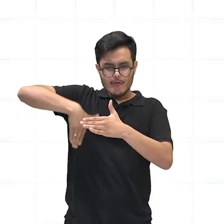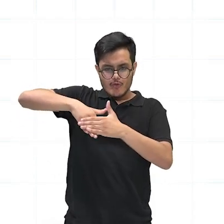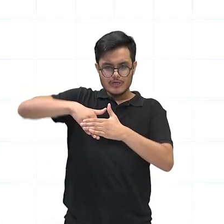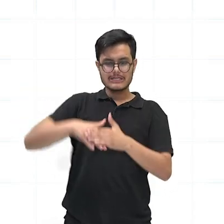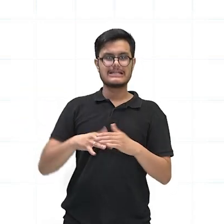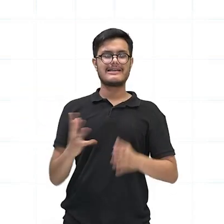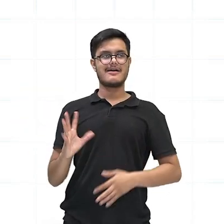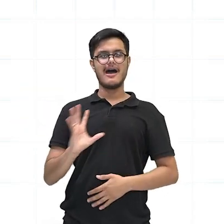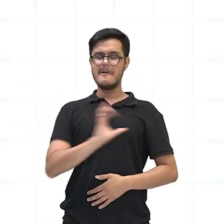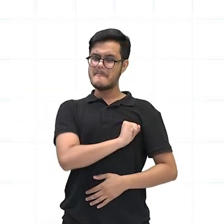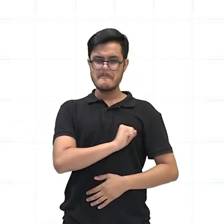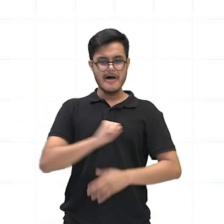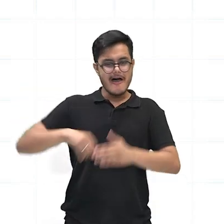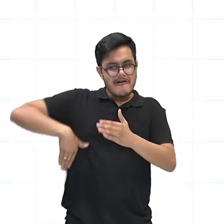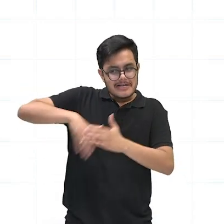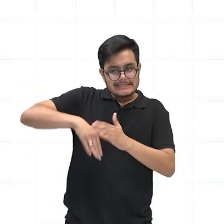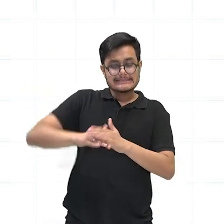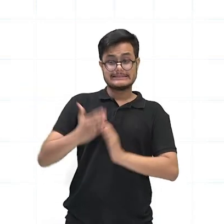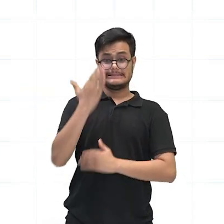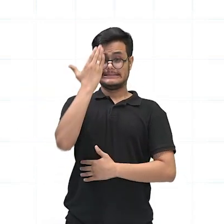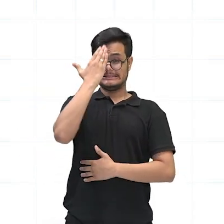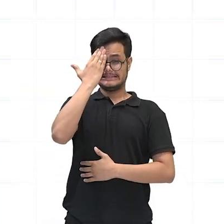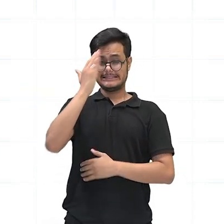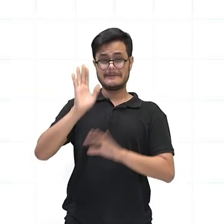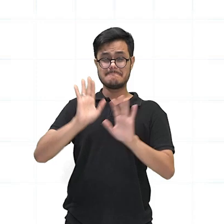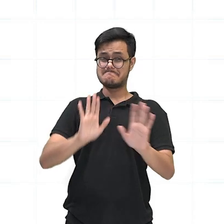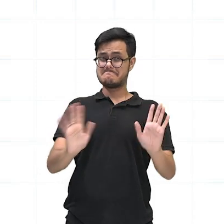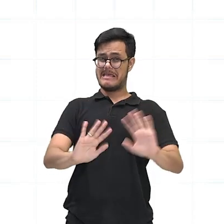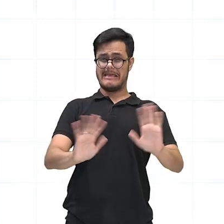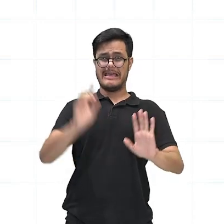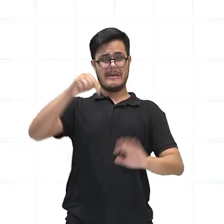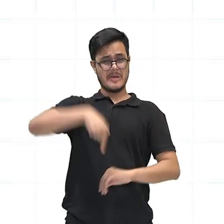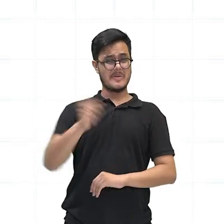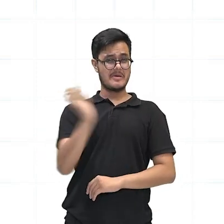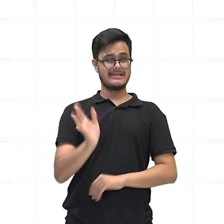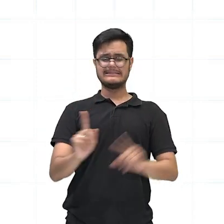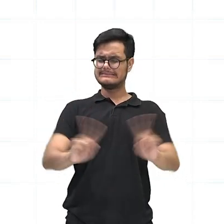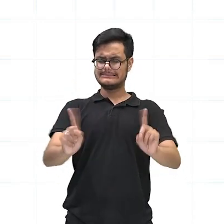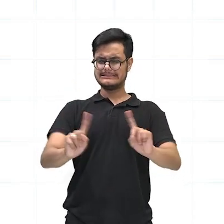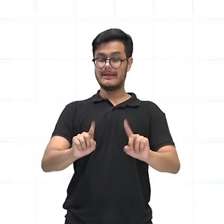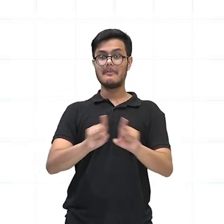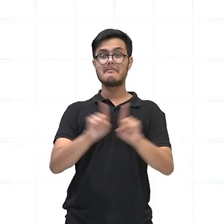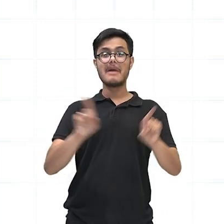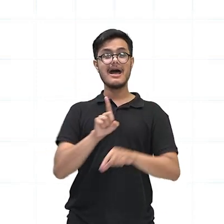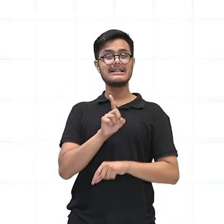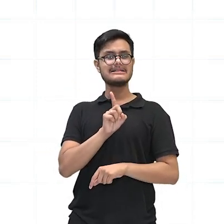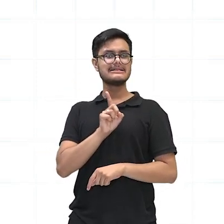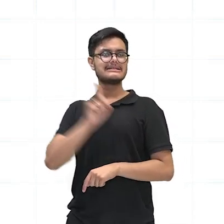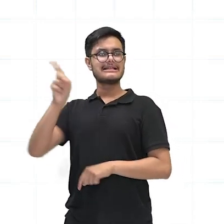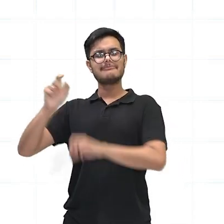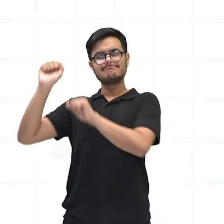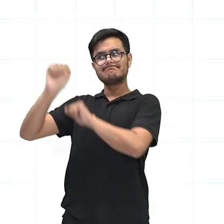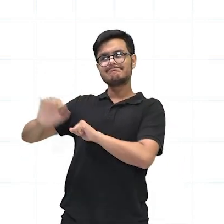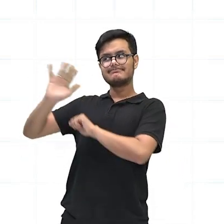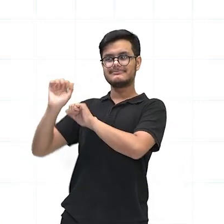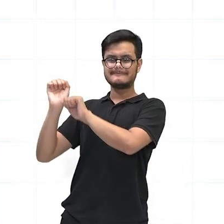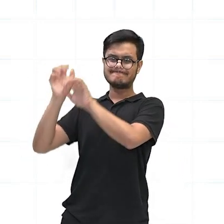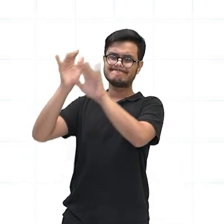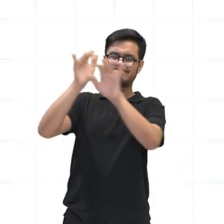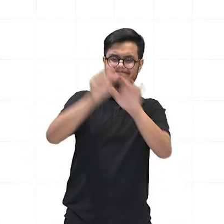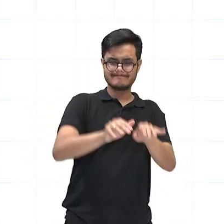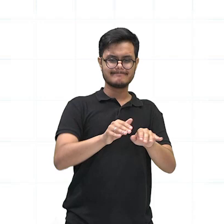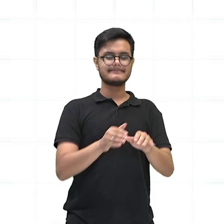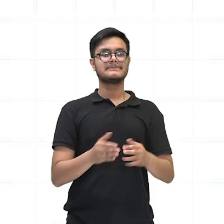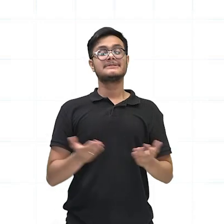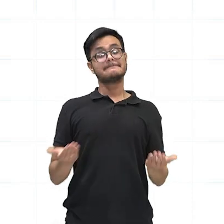amar assim muito, a gente sabe que o futebol ele não foi criado aqui, né? E sim foi trazido aí por outras pessoas e